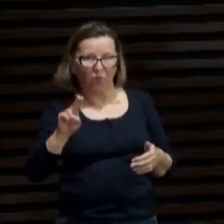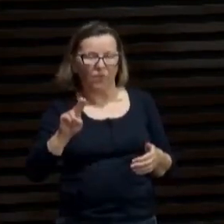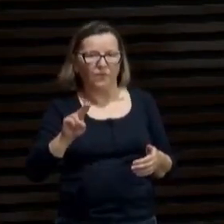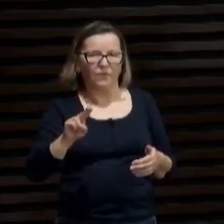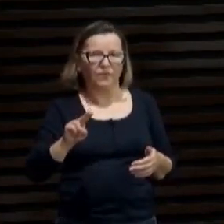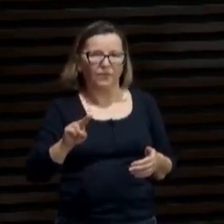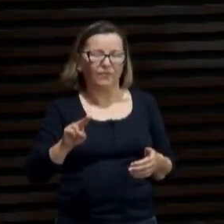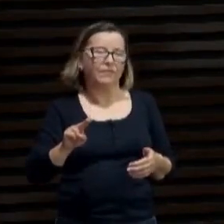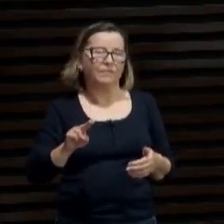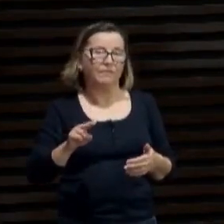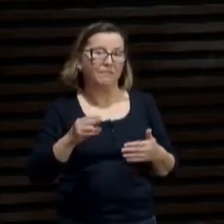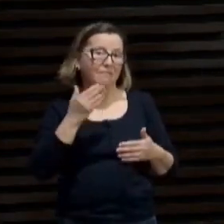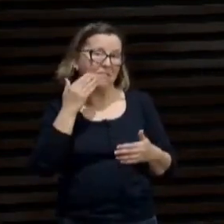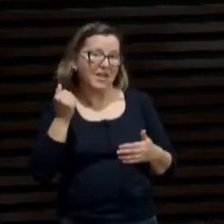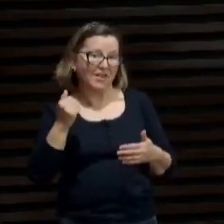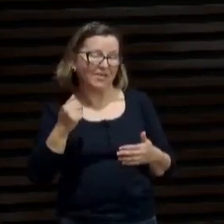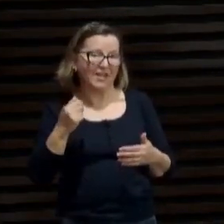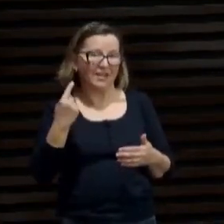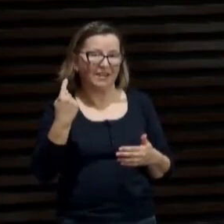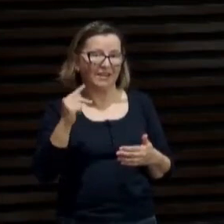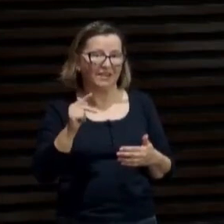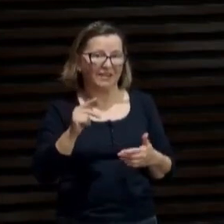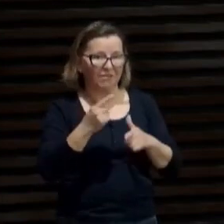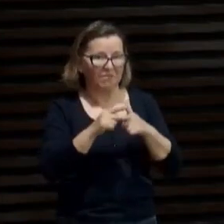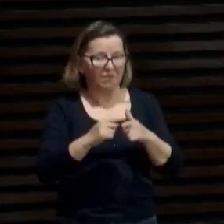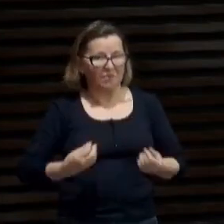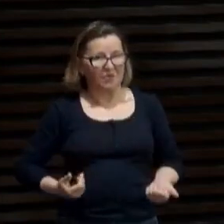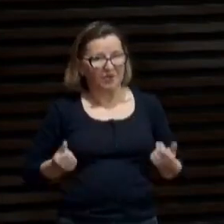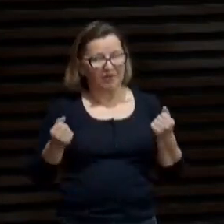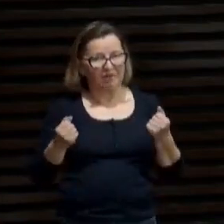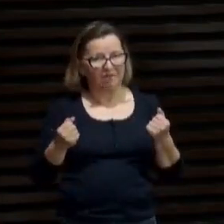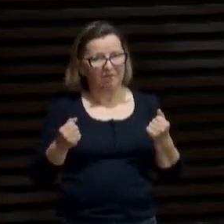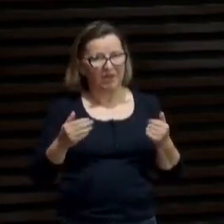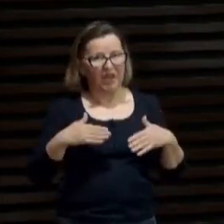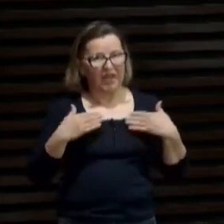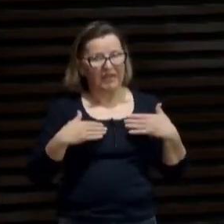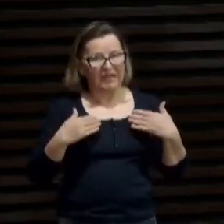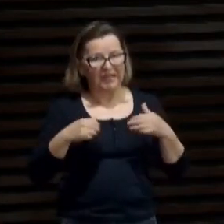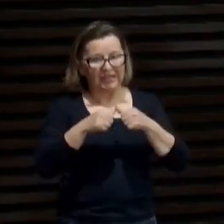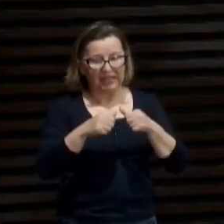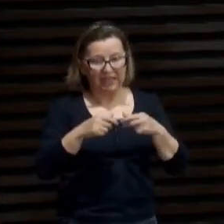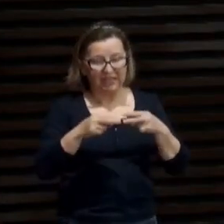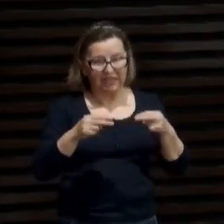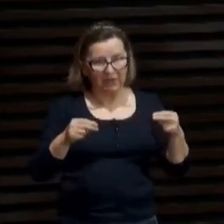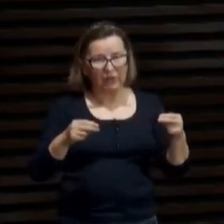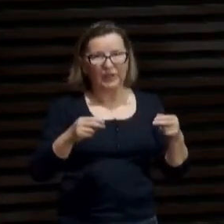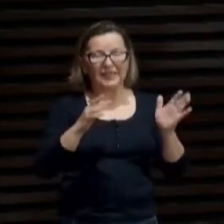A tua alegria está nas bênçãos terrenas que esse Jesus te dá? Ou está na sua cruz, onde Ele te